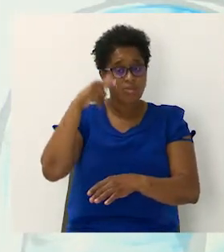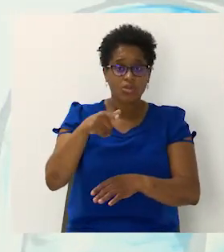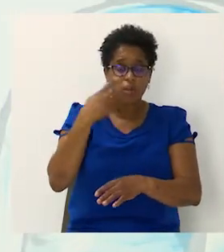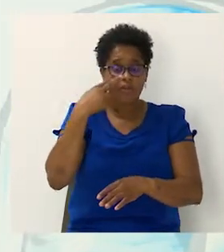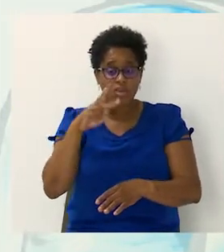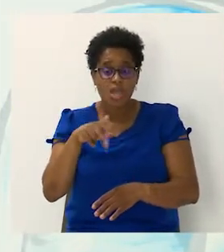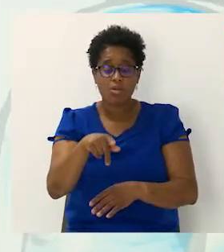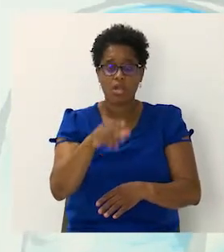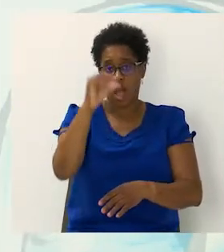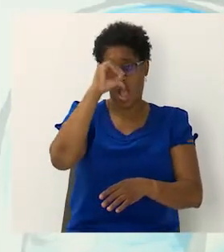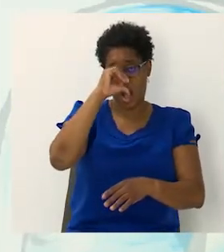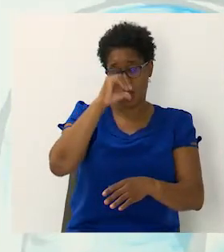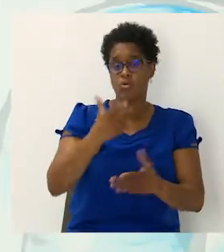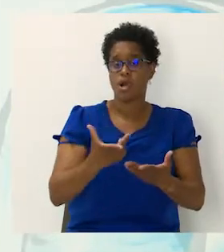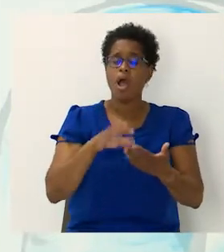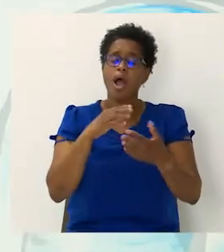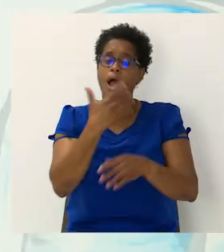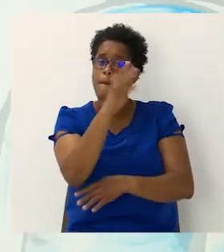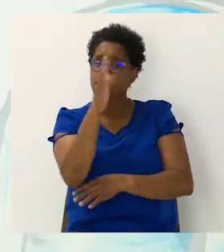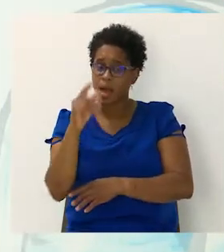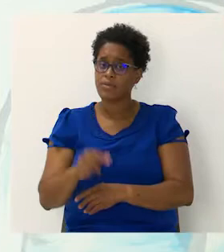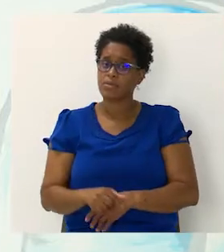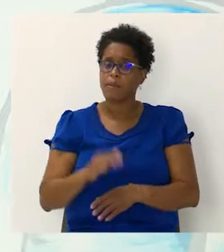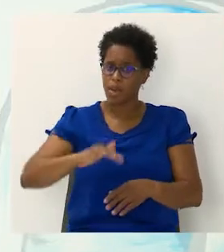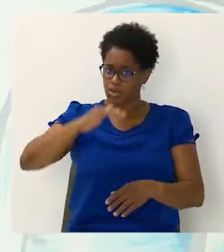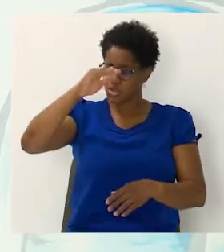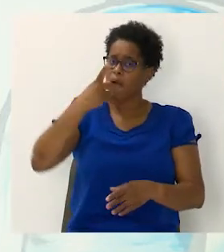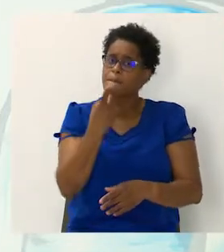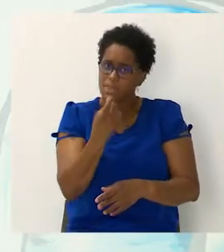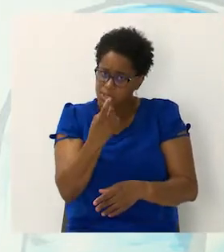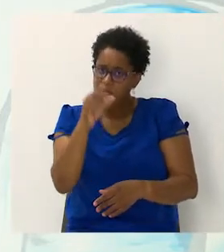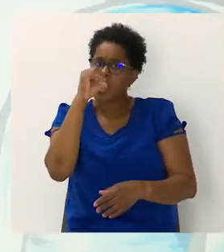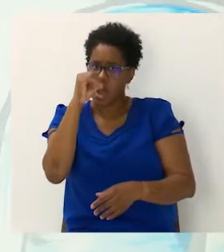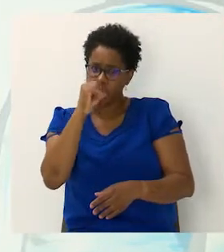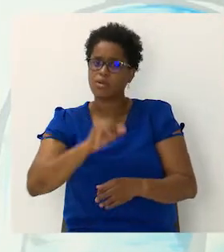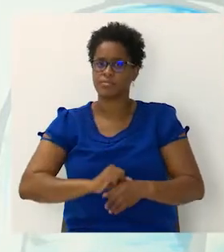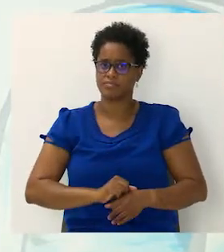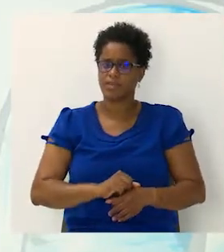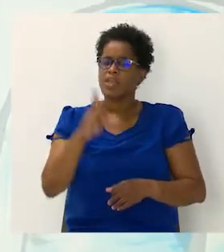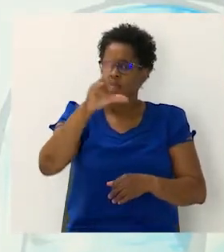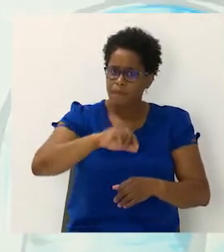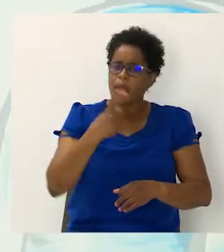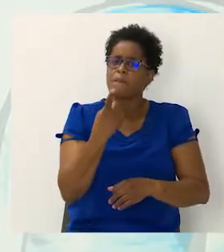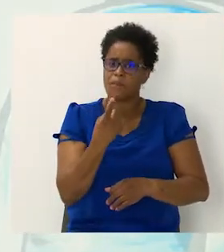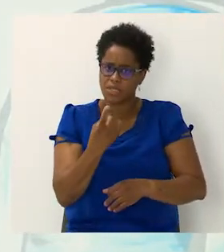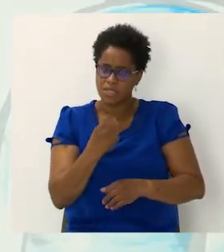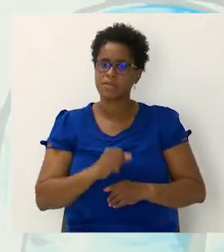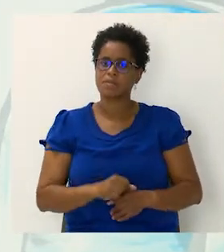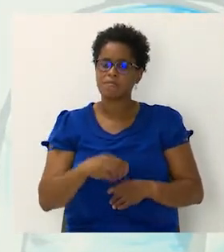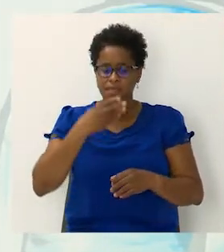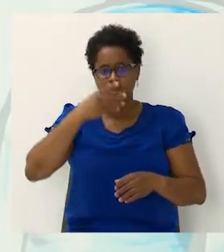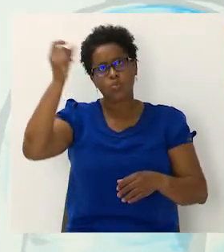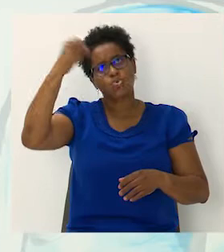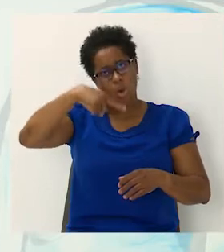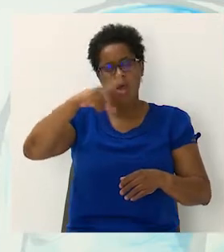a água. A planta, para crescer, precisa de água. Também precisa de